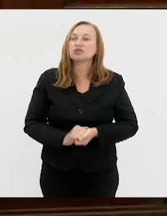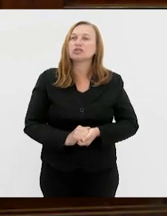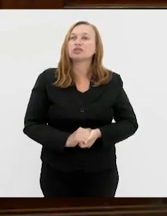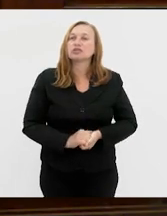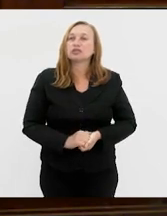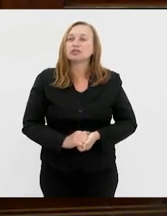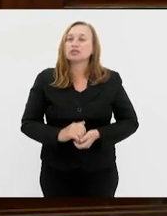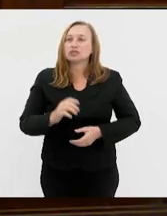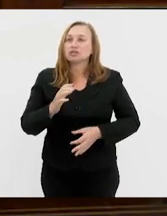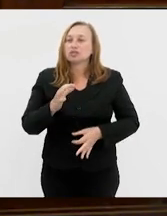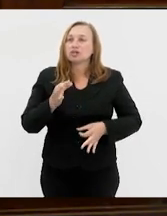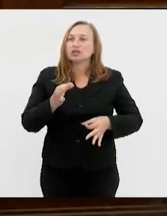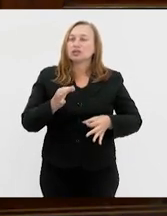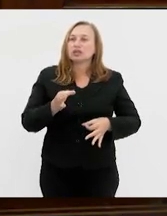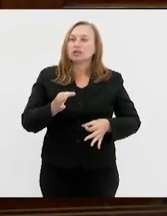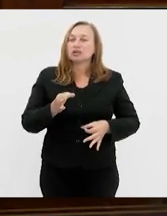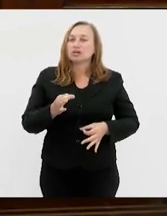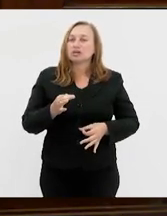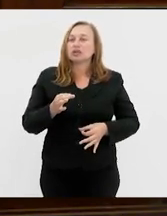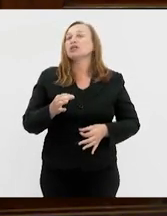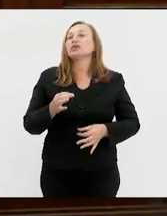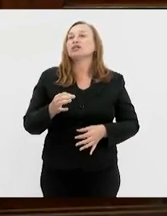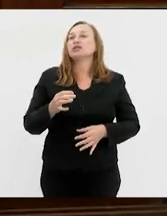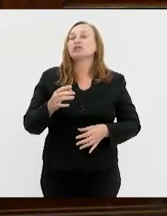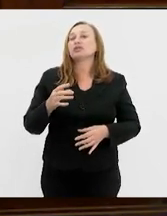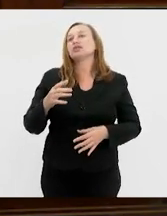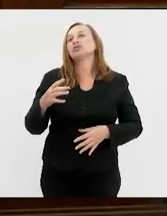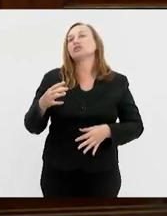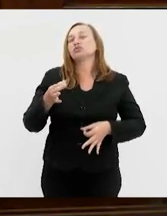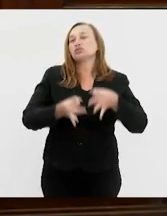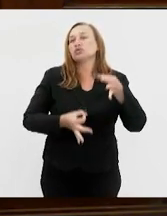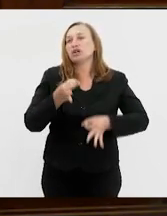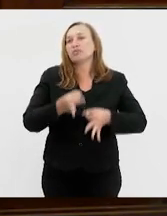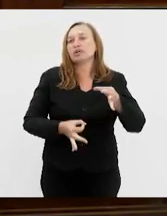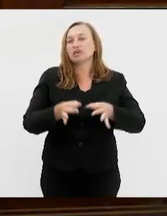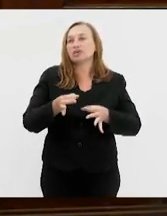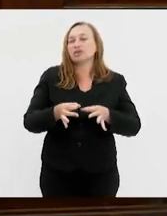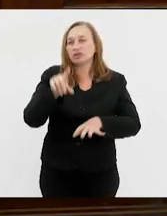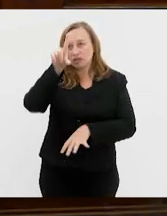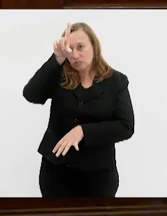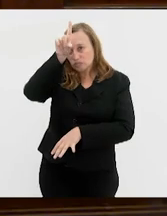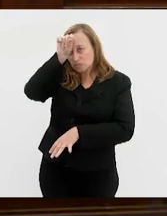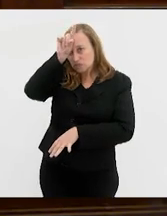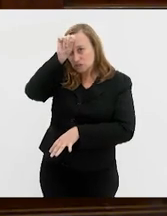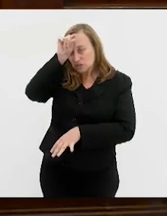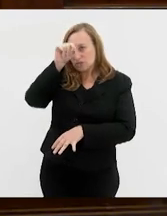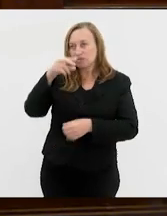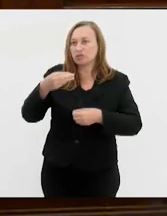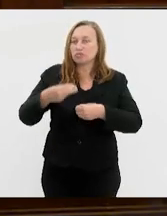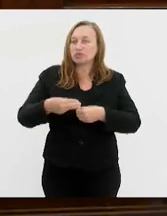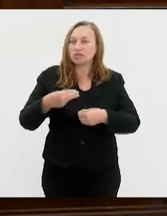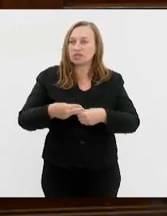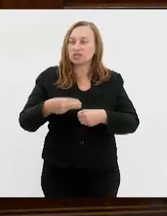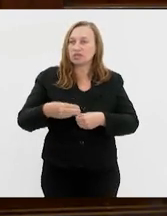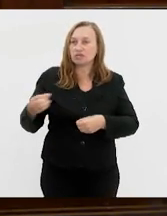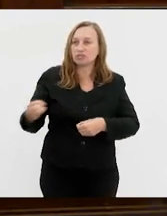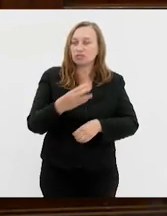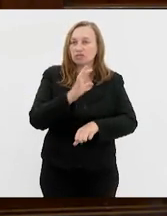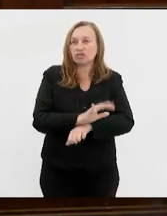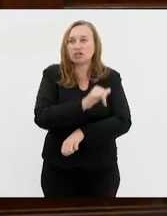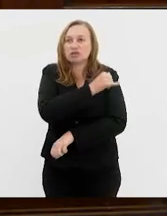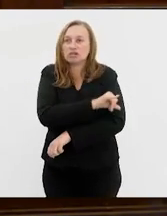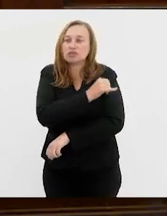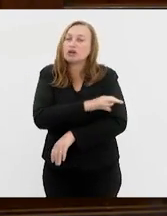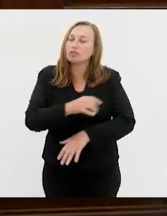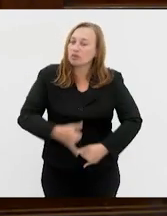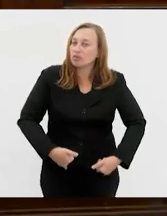que Mesquita pudesse ser a realidade que é hoje e o mais novo município do estado do Rio de Janeiro. A minha saudação, o meu